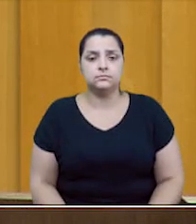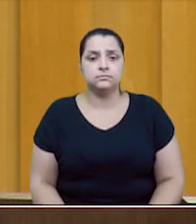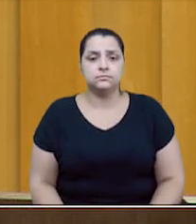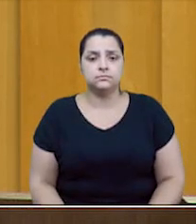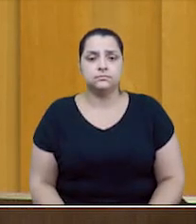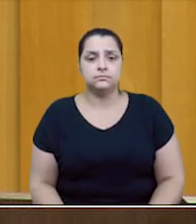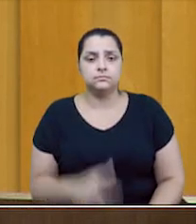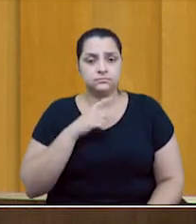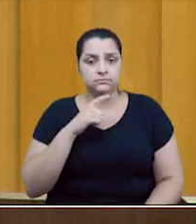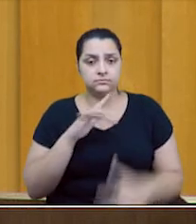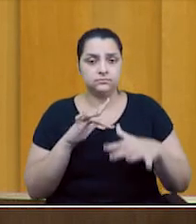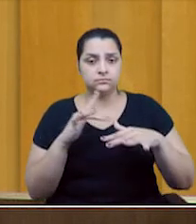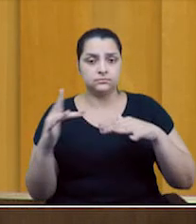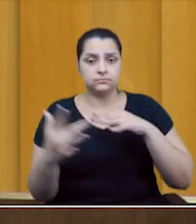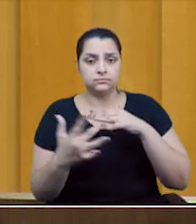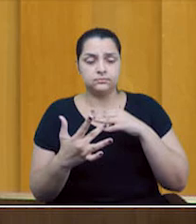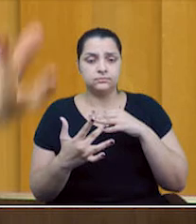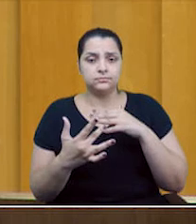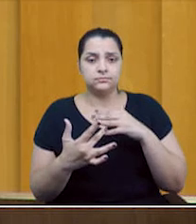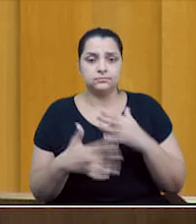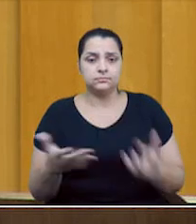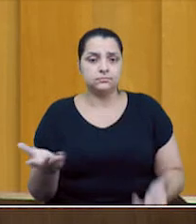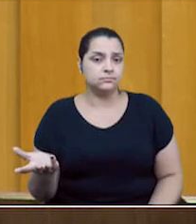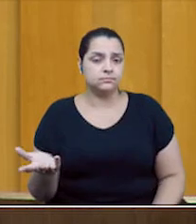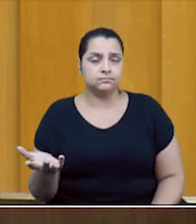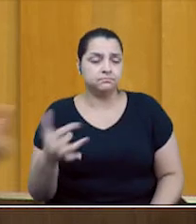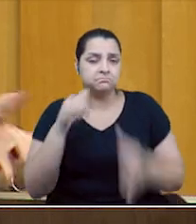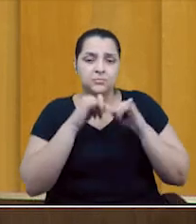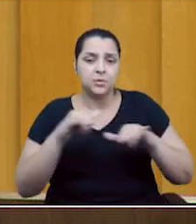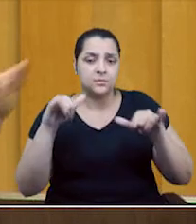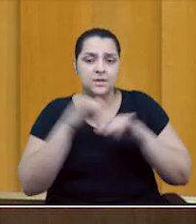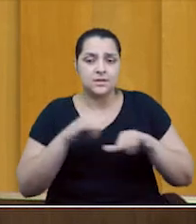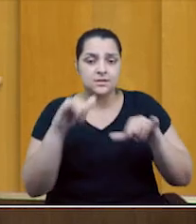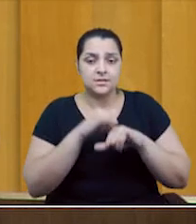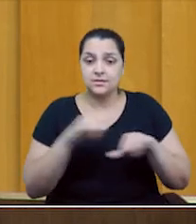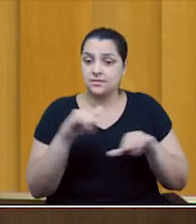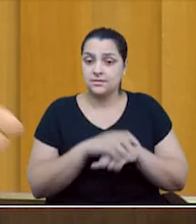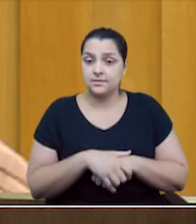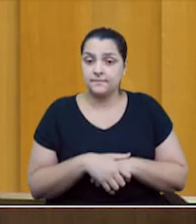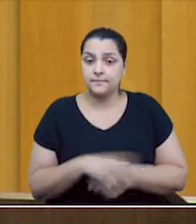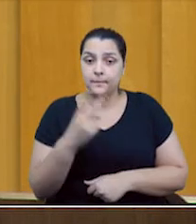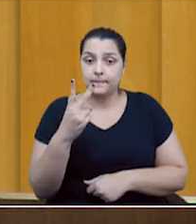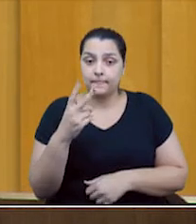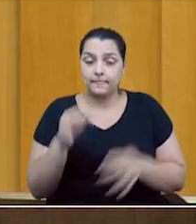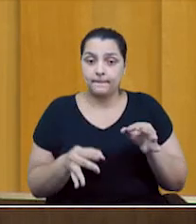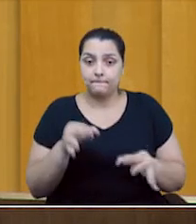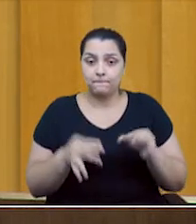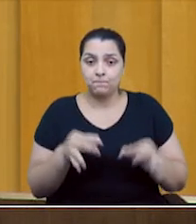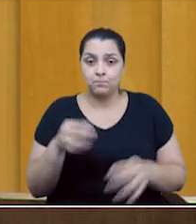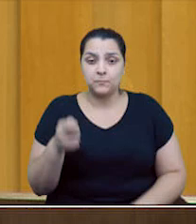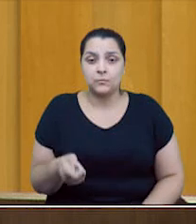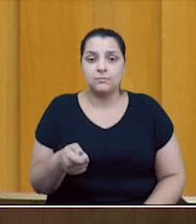social, uma propaganda de dois juízes sobre uma atividade que não tinha nada a